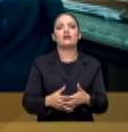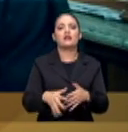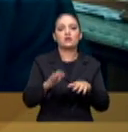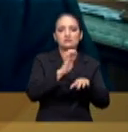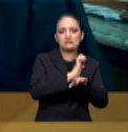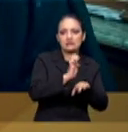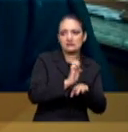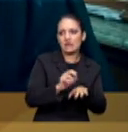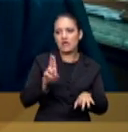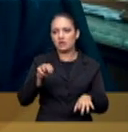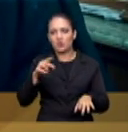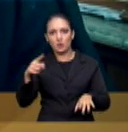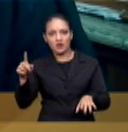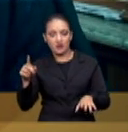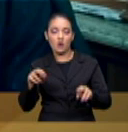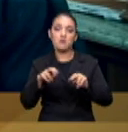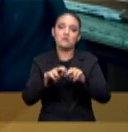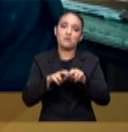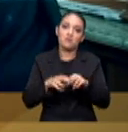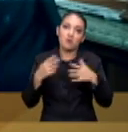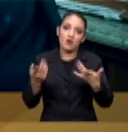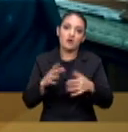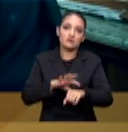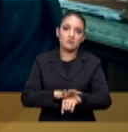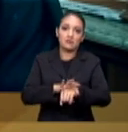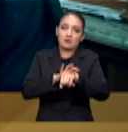da controvérsia. É o relatório, presidente.